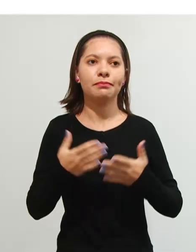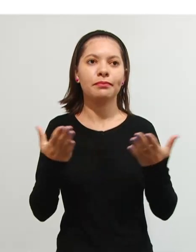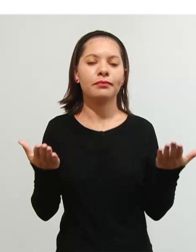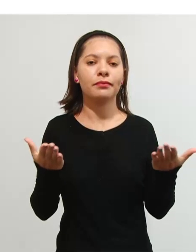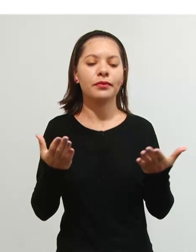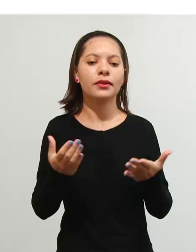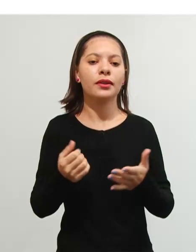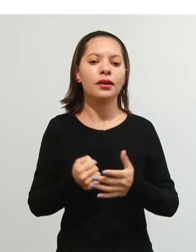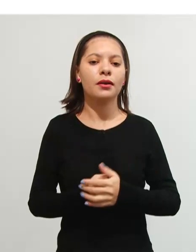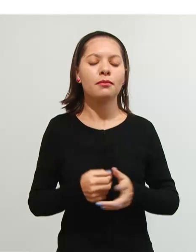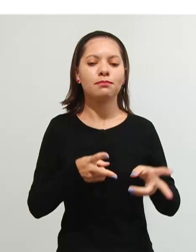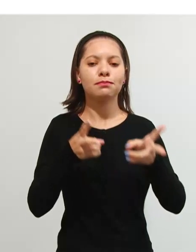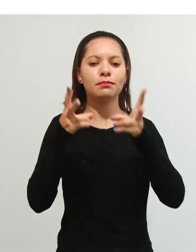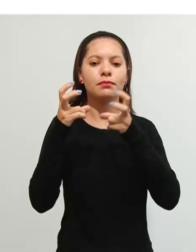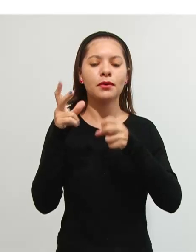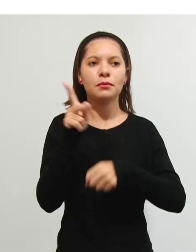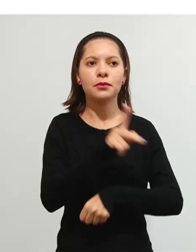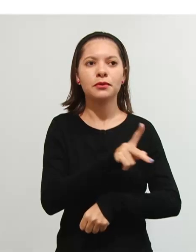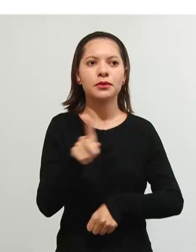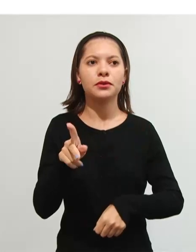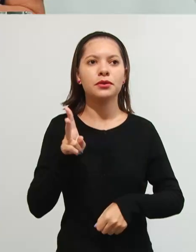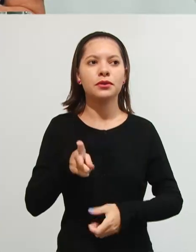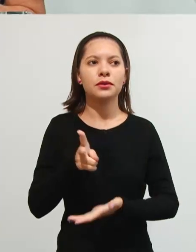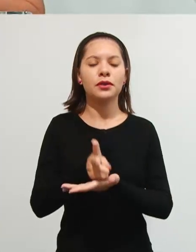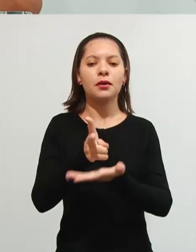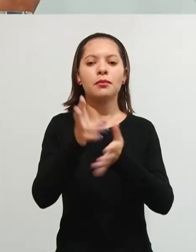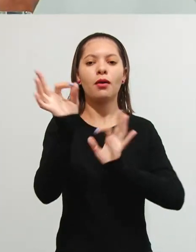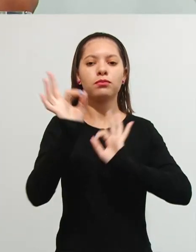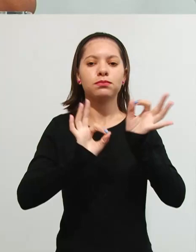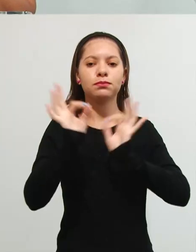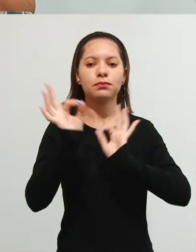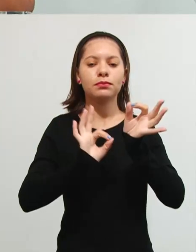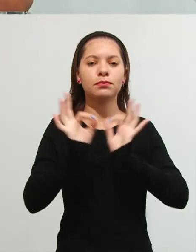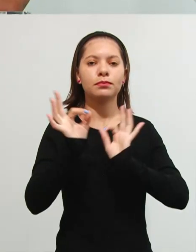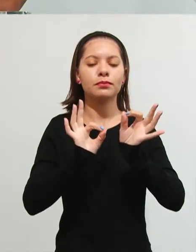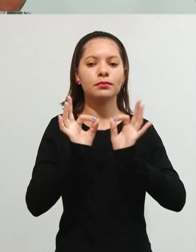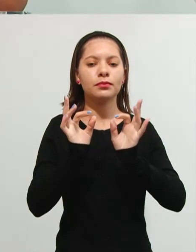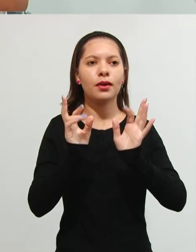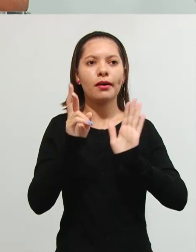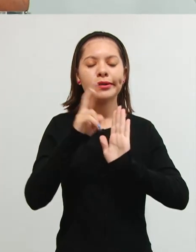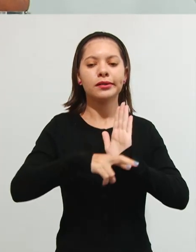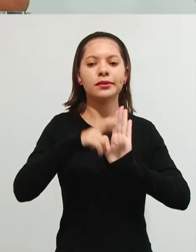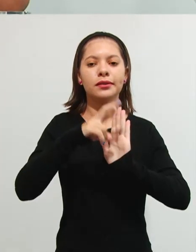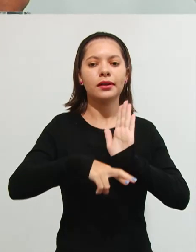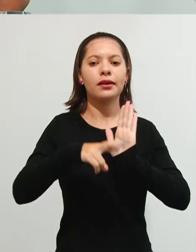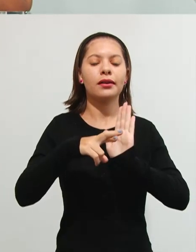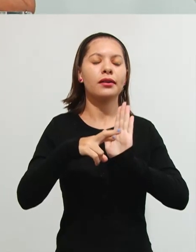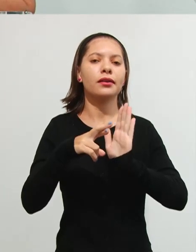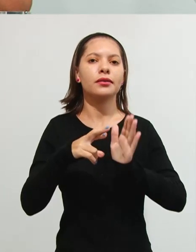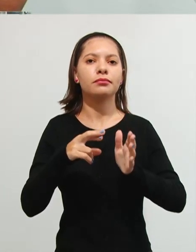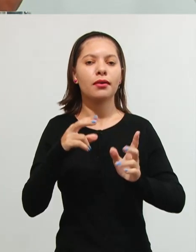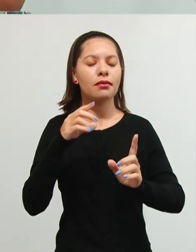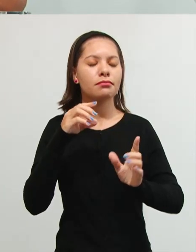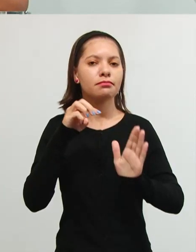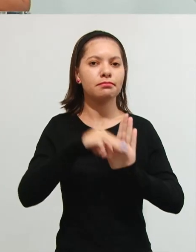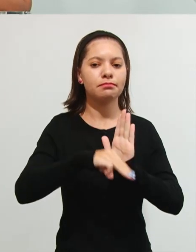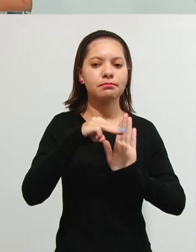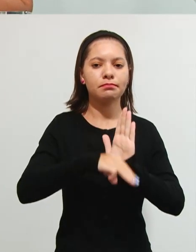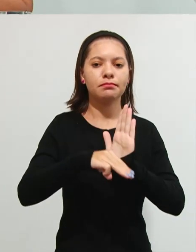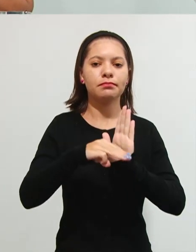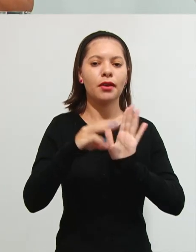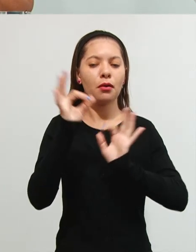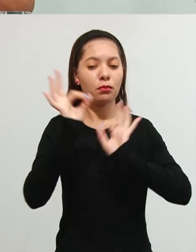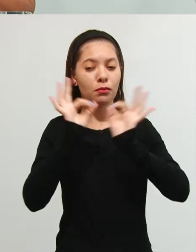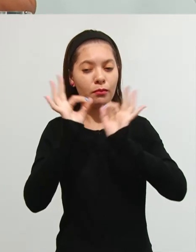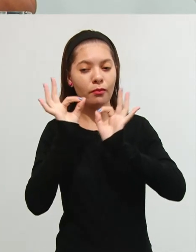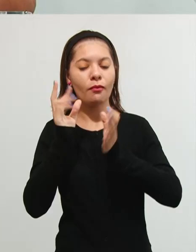então pode perceber que o professor sempre seguia um programa, uma regra, um formato, para que ele não saísse desse